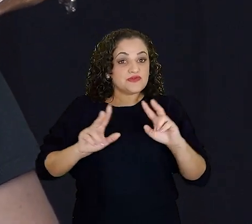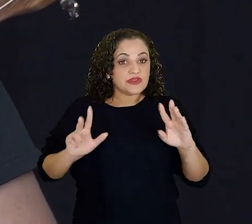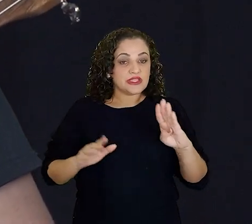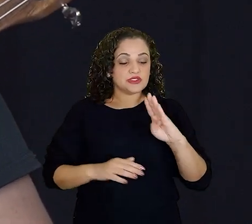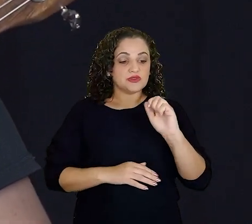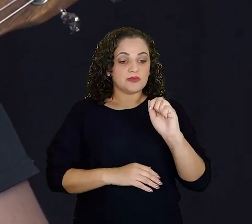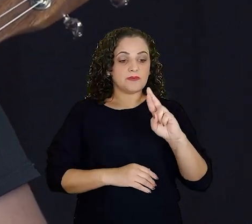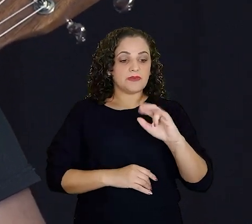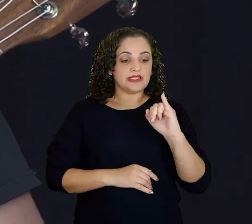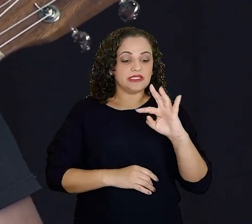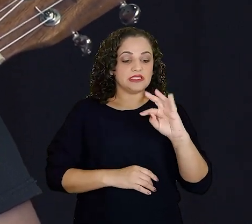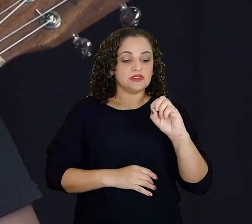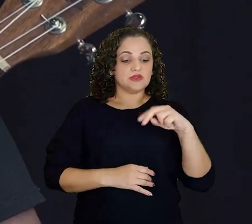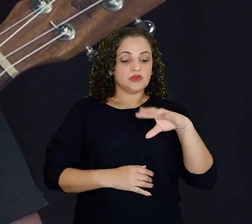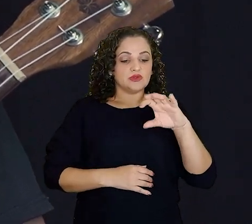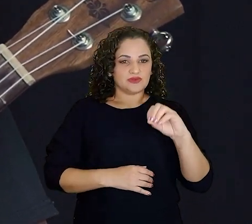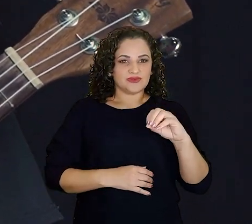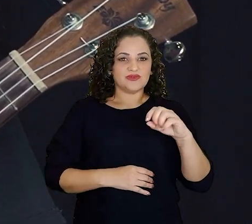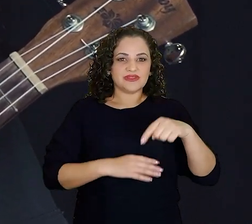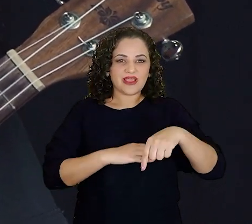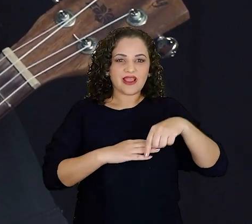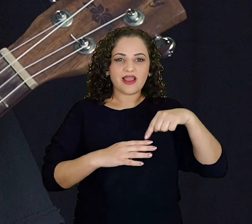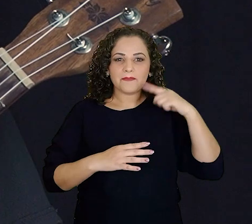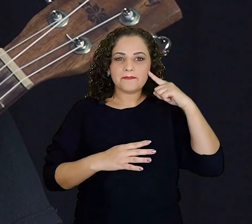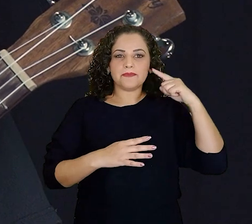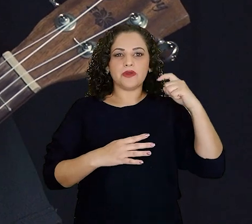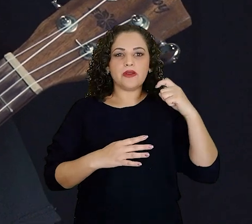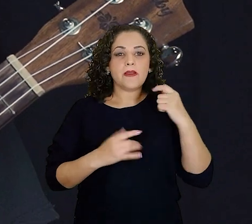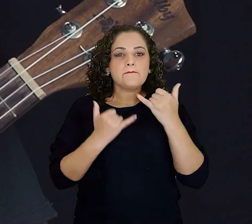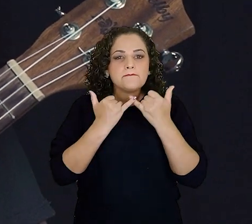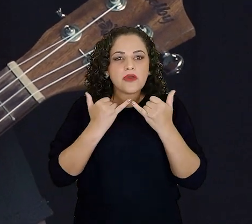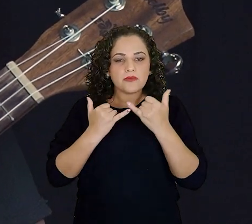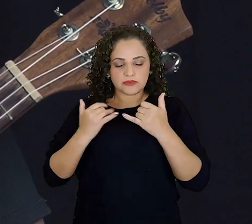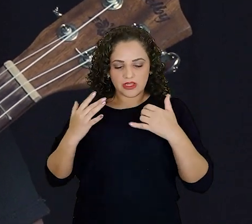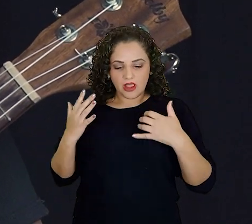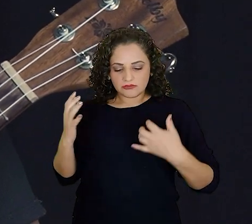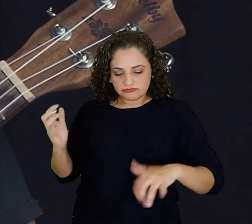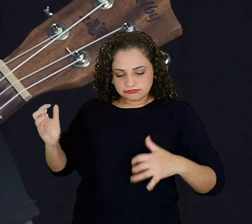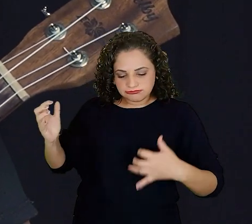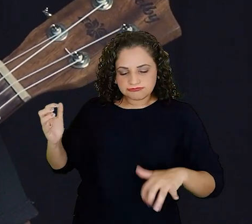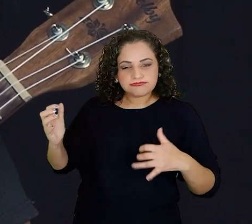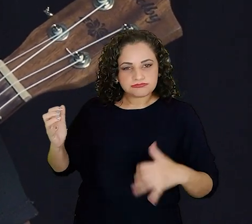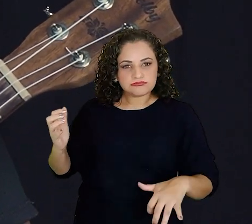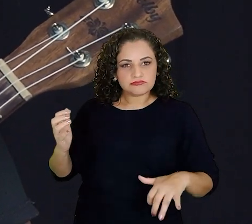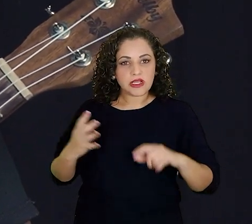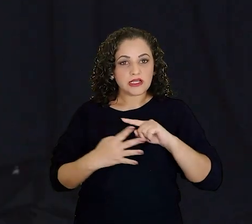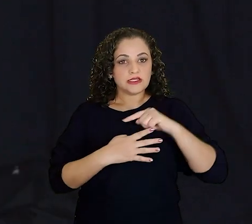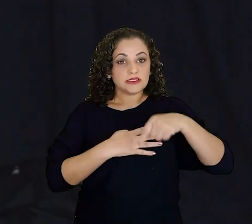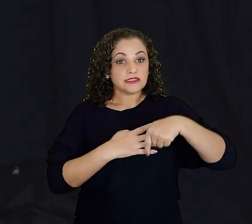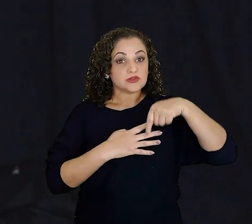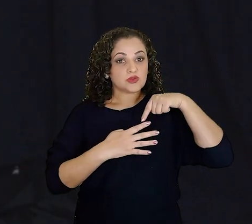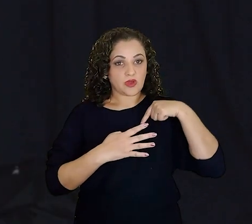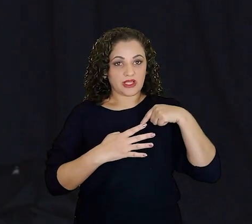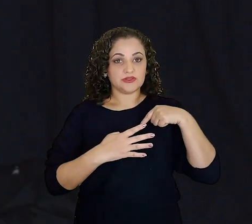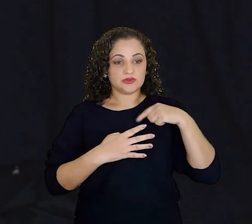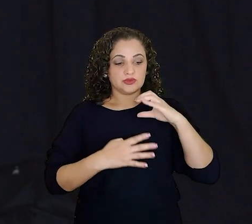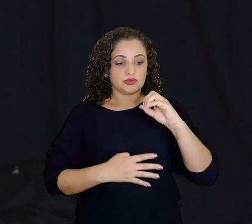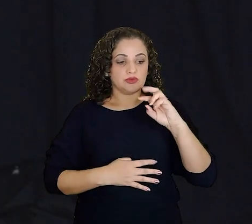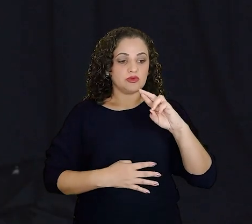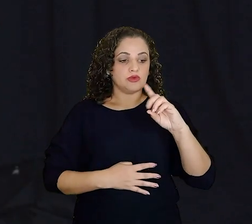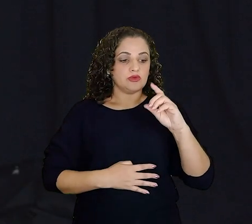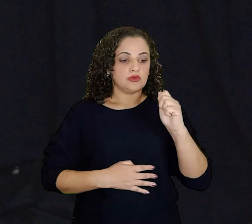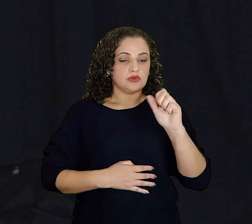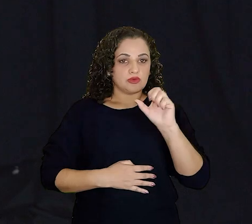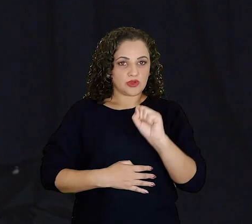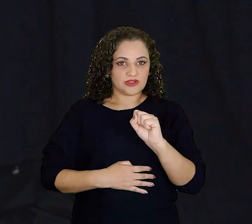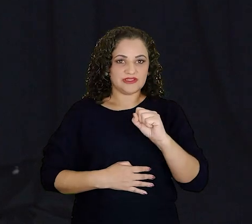tem afinação diferente, que é similar à do violão nas 4 primeiras cordas. Então, no ukulele